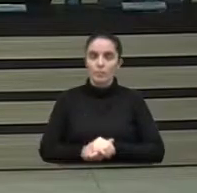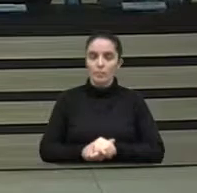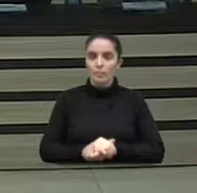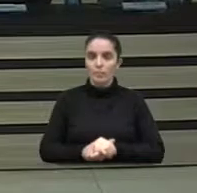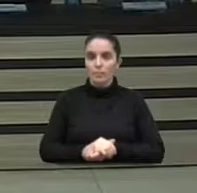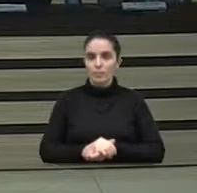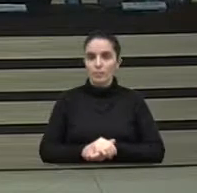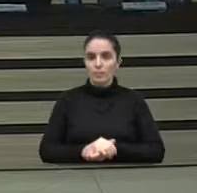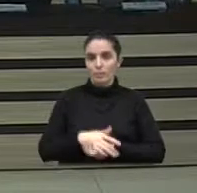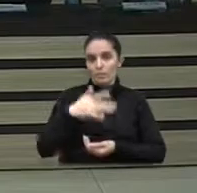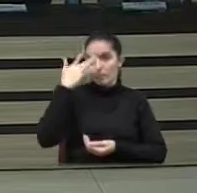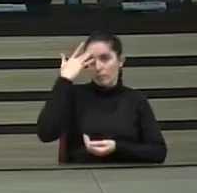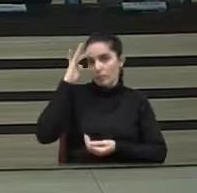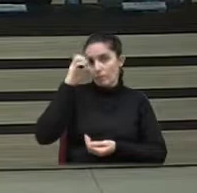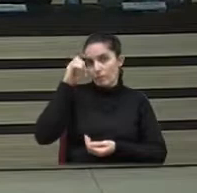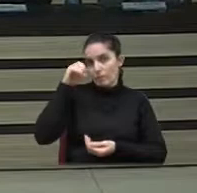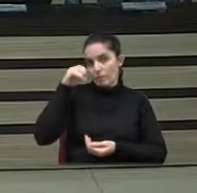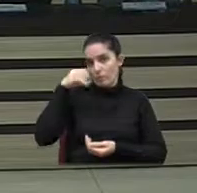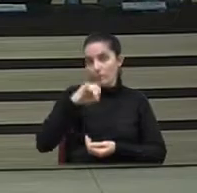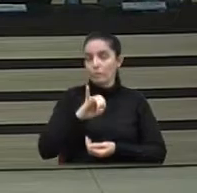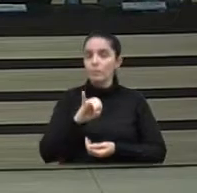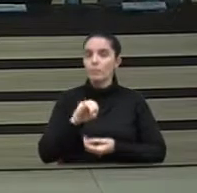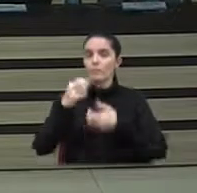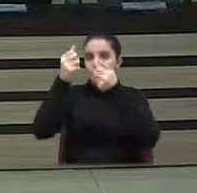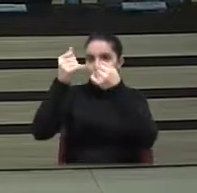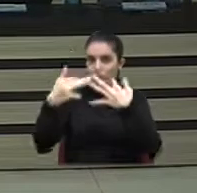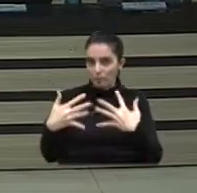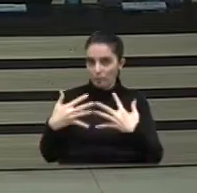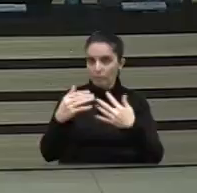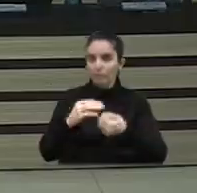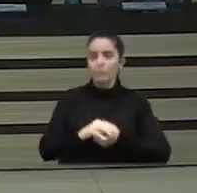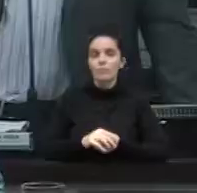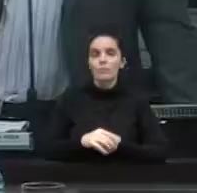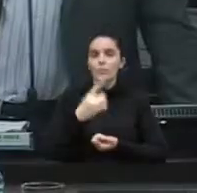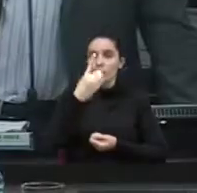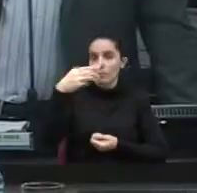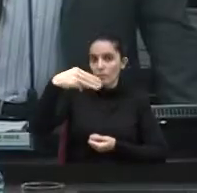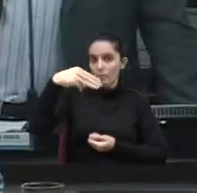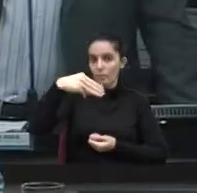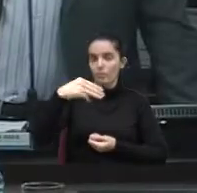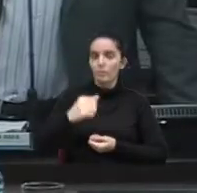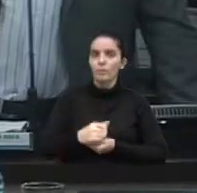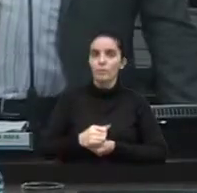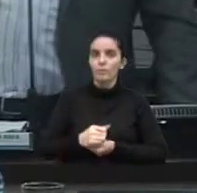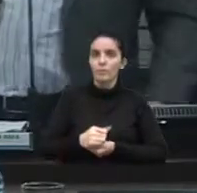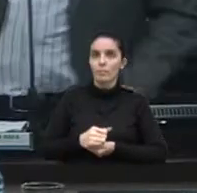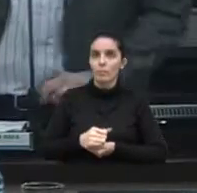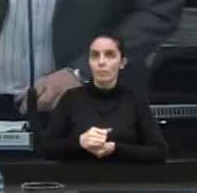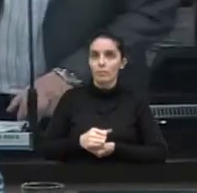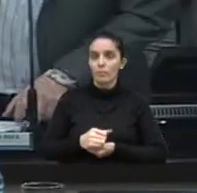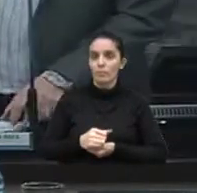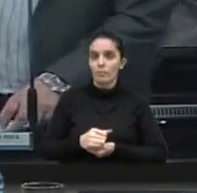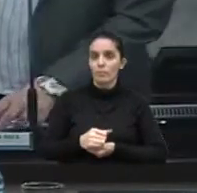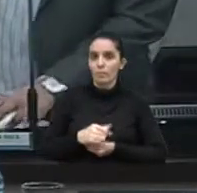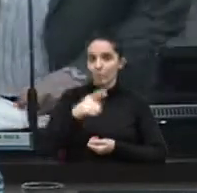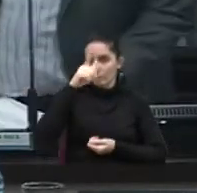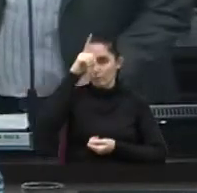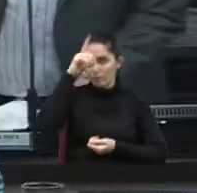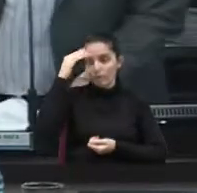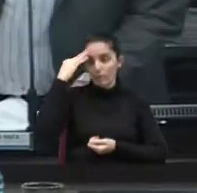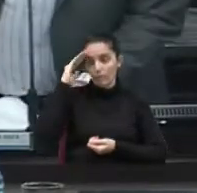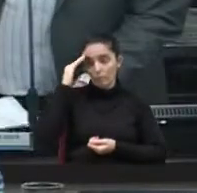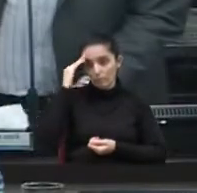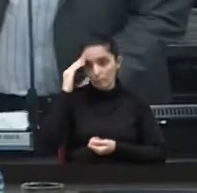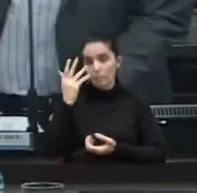Não sei se conseguirei falar aqui em 1 minuto, tentarei ser breve. Vereador, eu entendo que, de